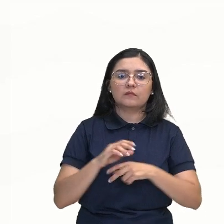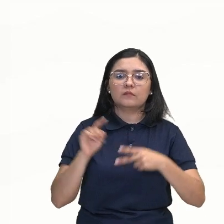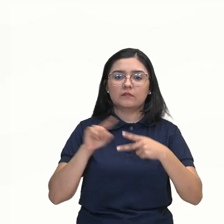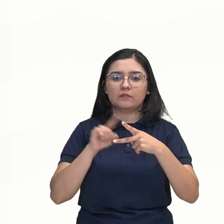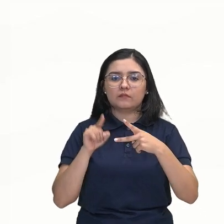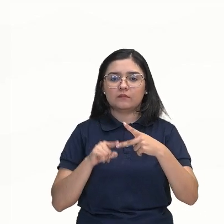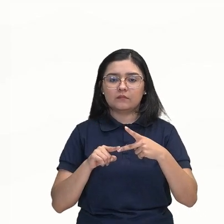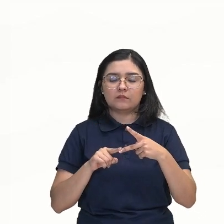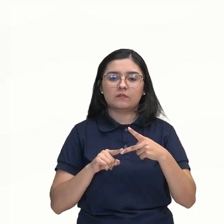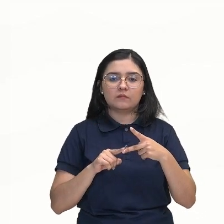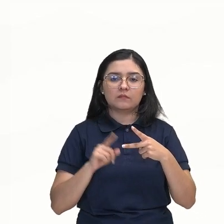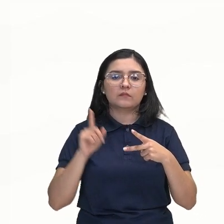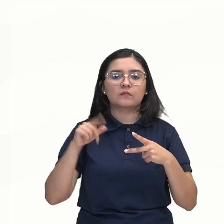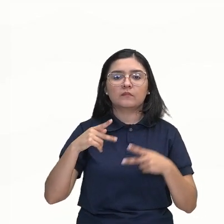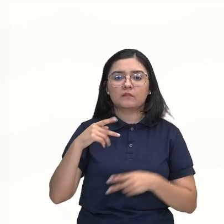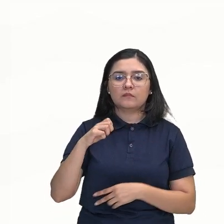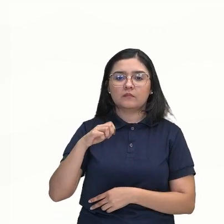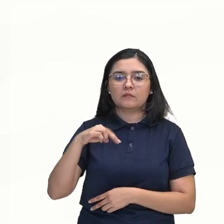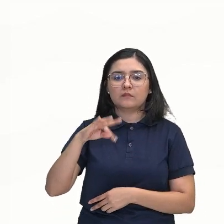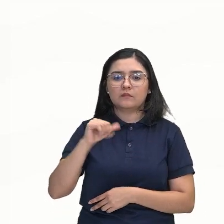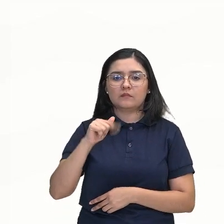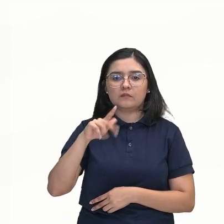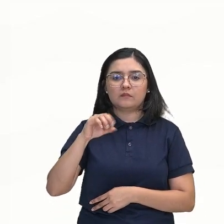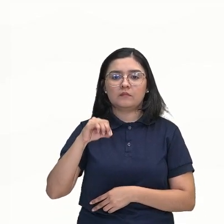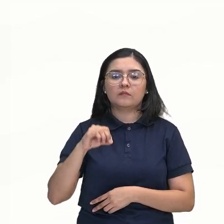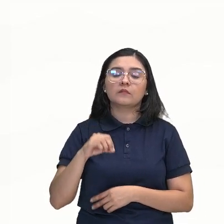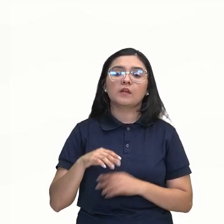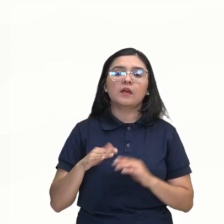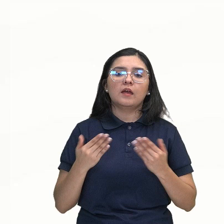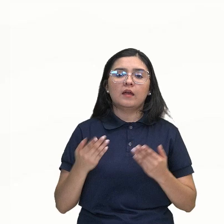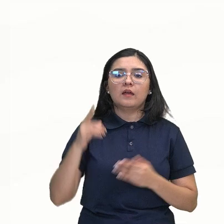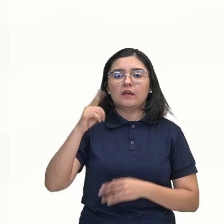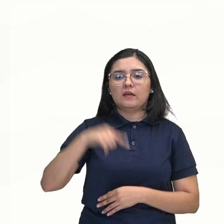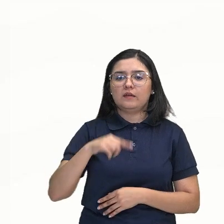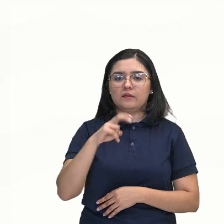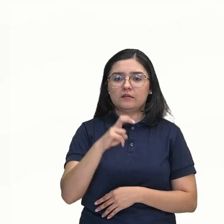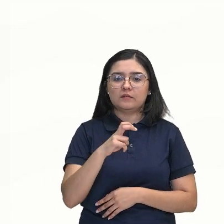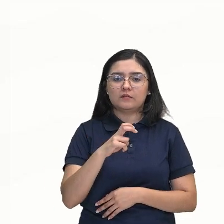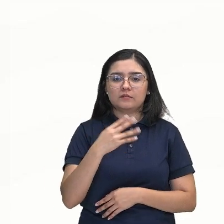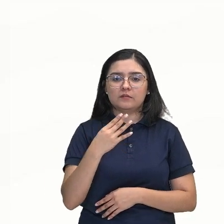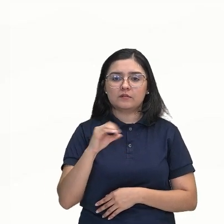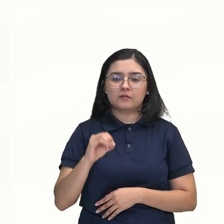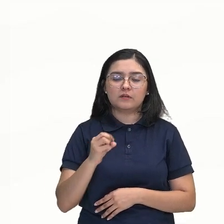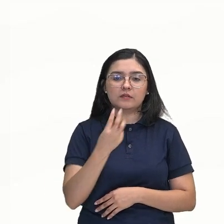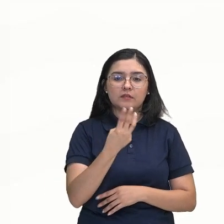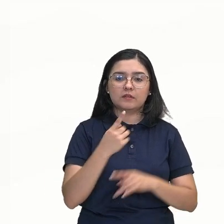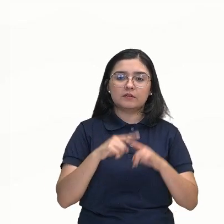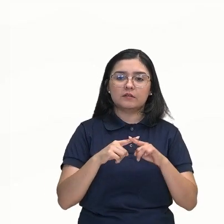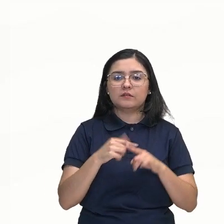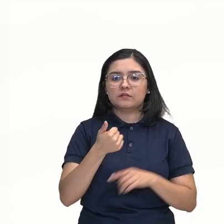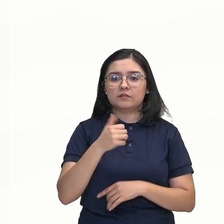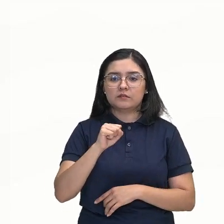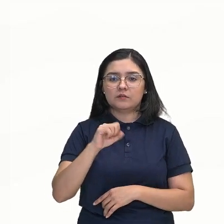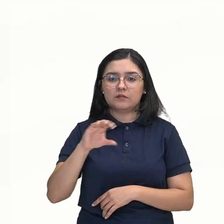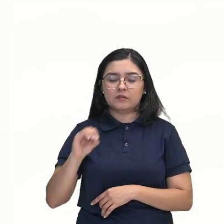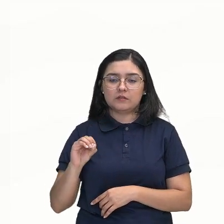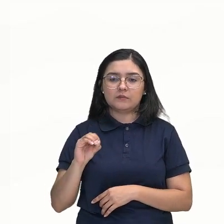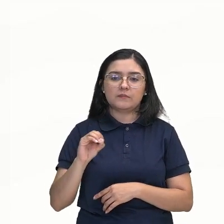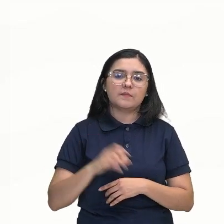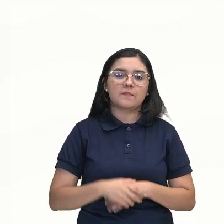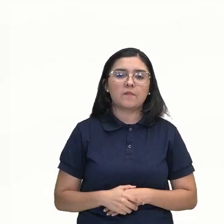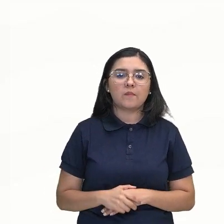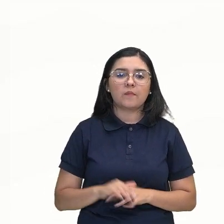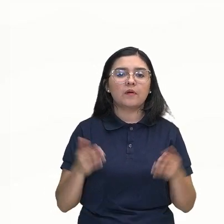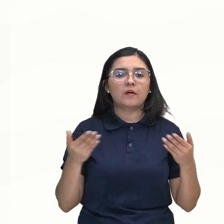ângulos internos de um pentágono vai ser 540, porque é 3 vezes 180.